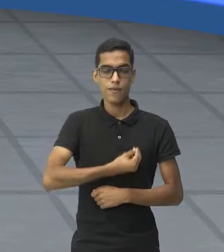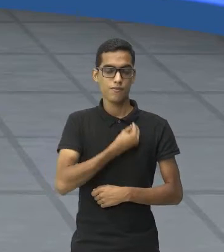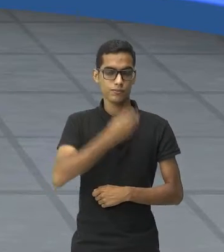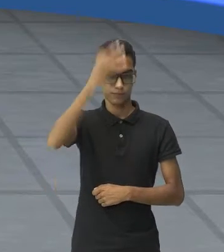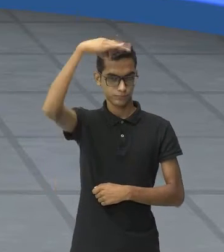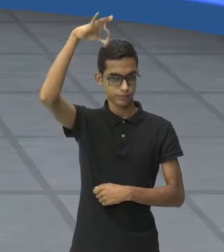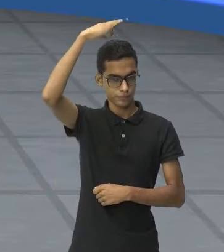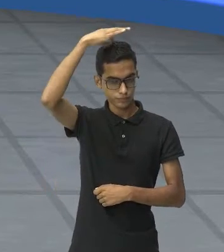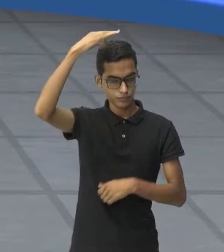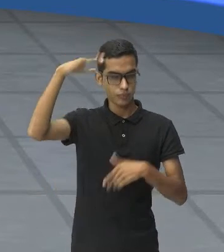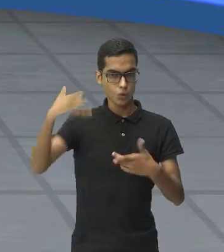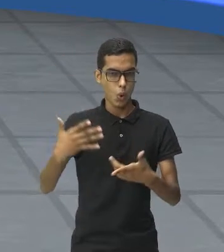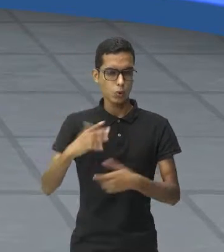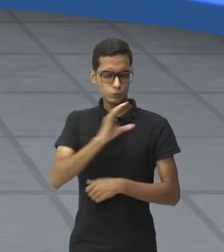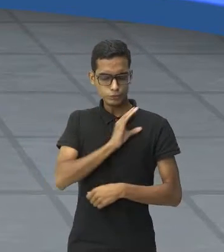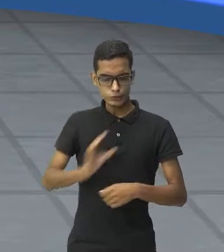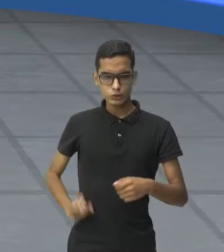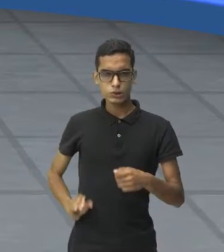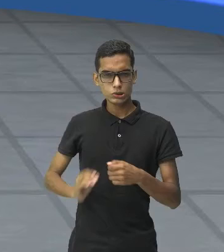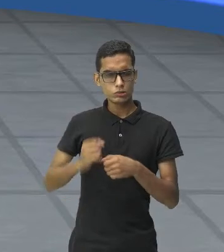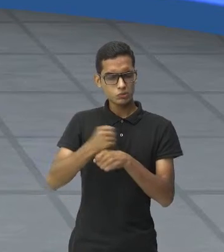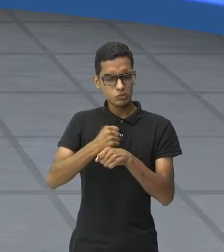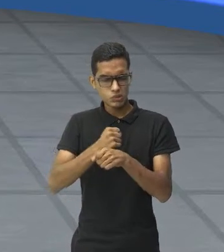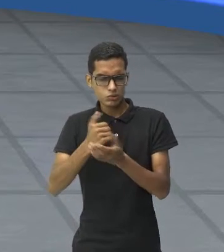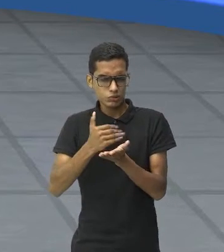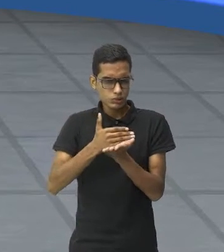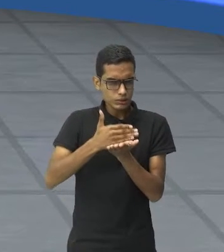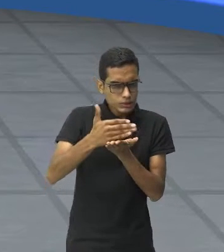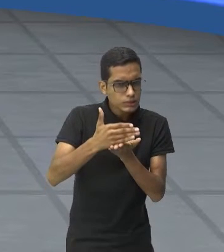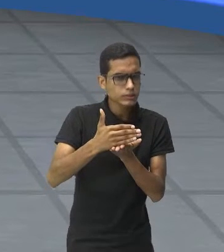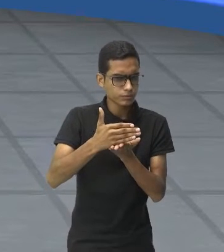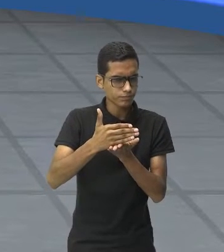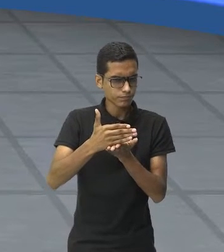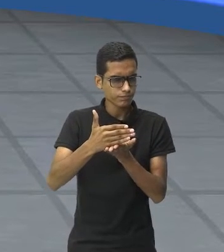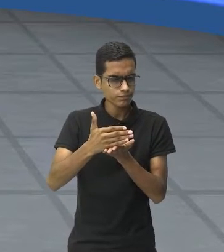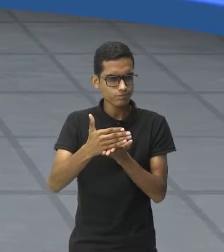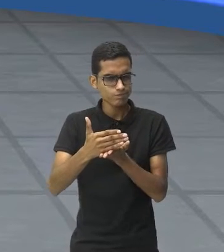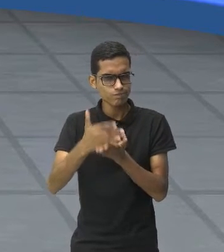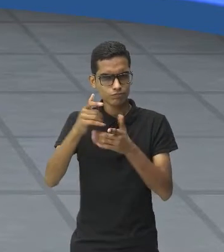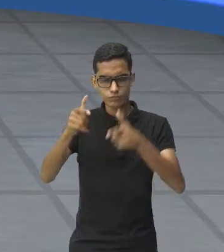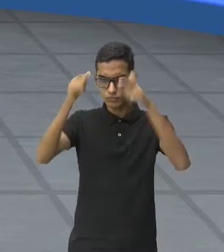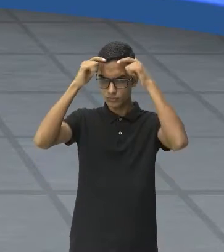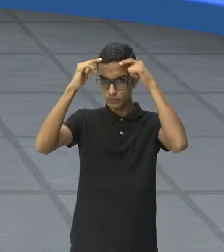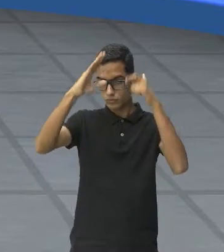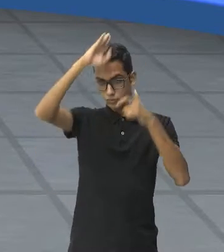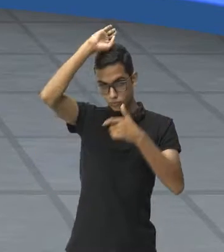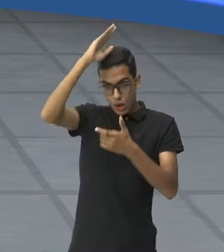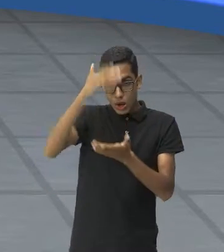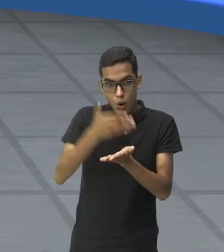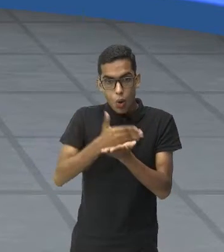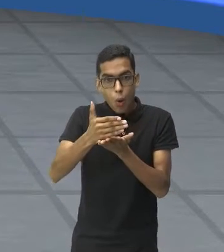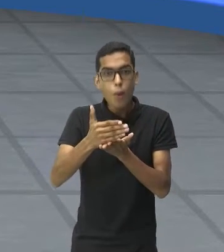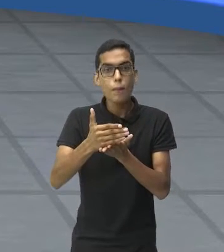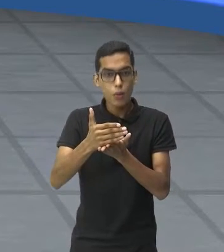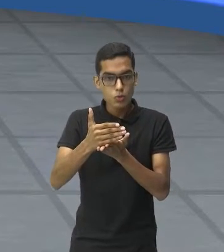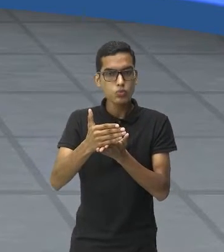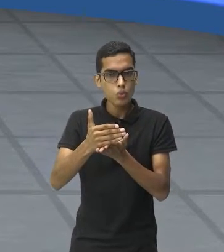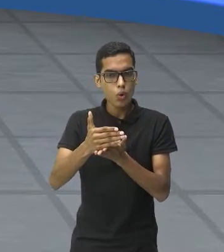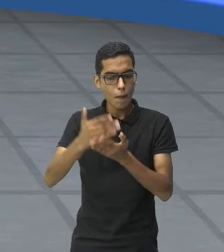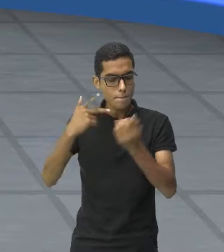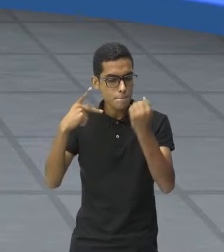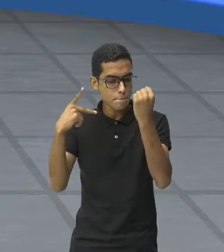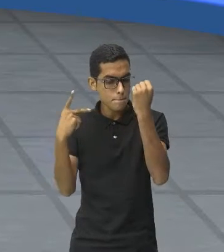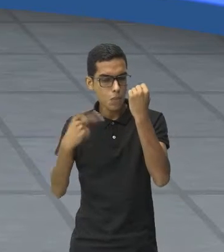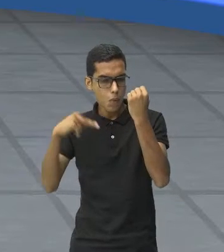Romano, essa religião ela foi brutalmente reprimida e perseguida. Houve uma perseguição dos romanos